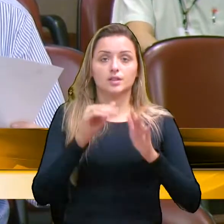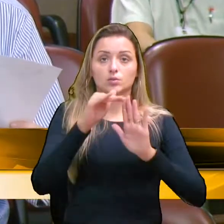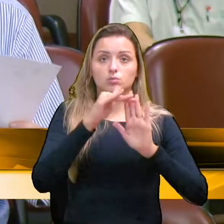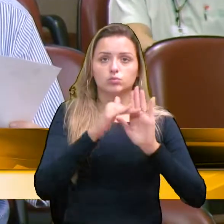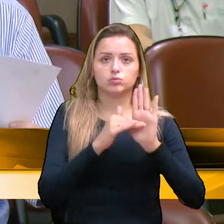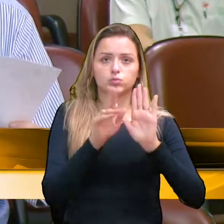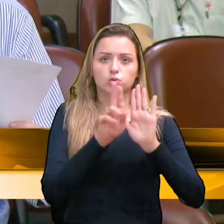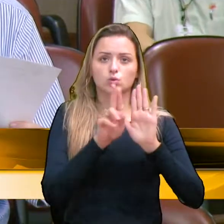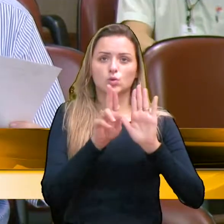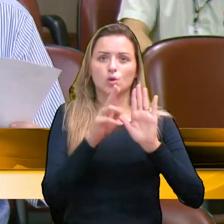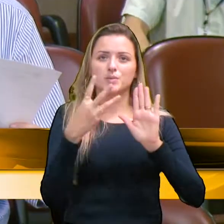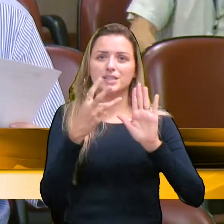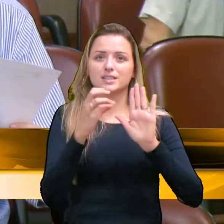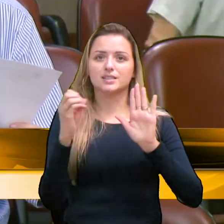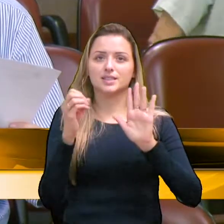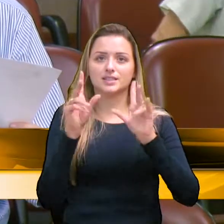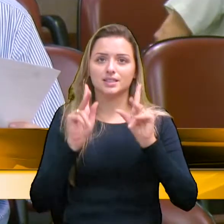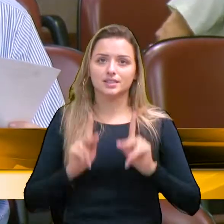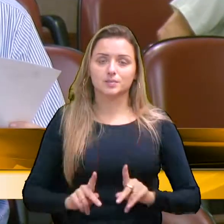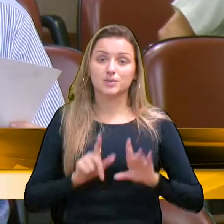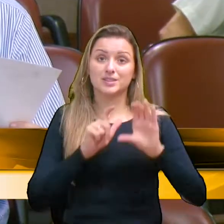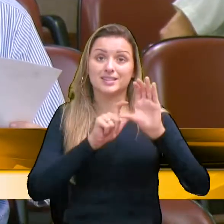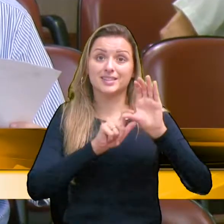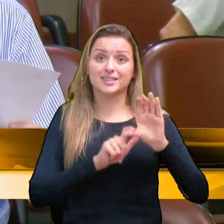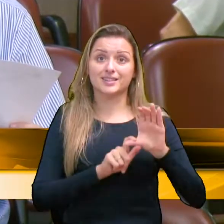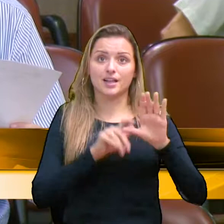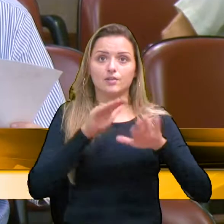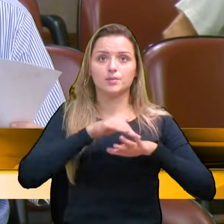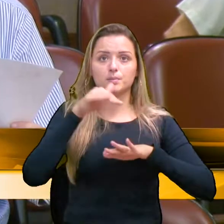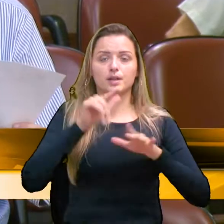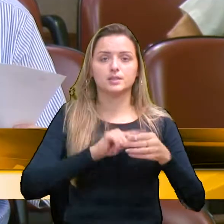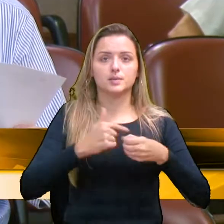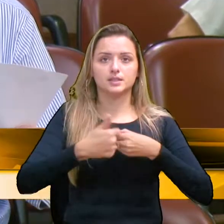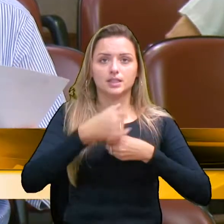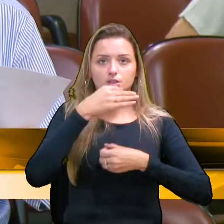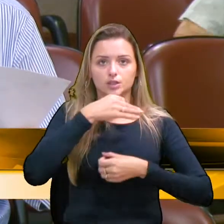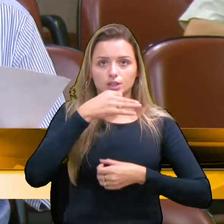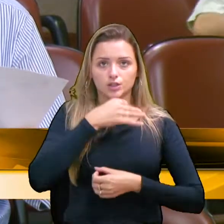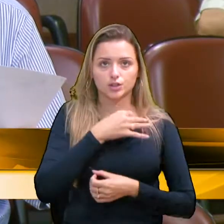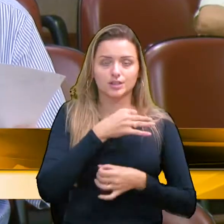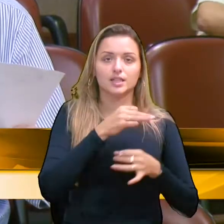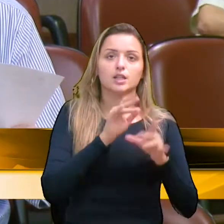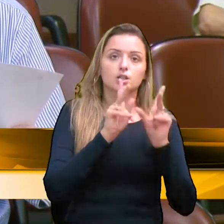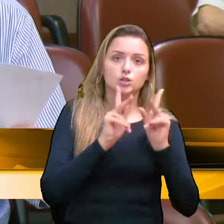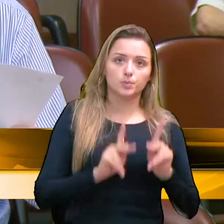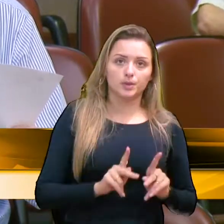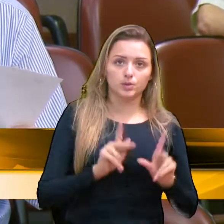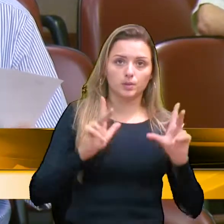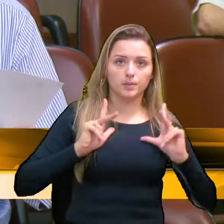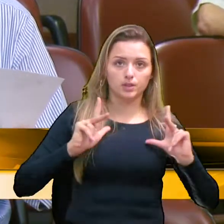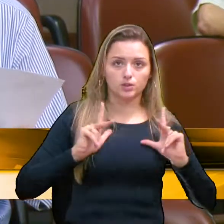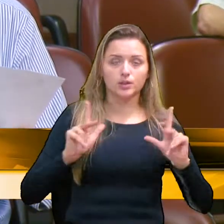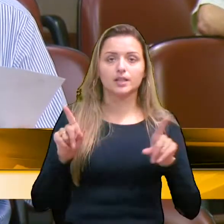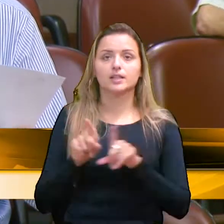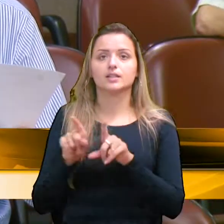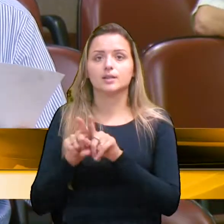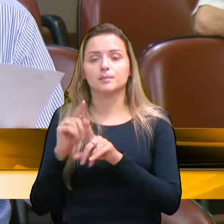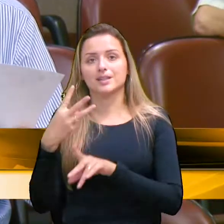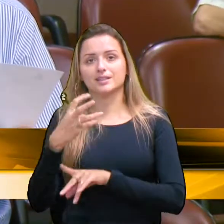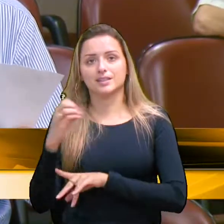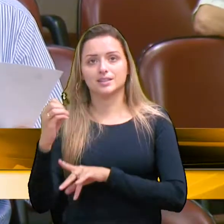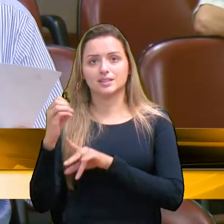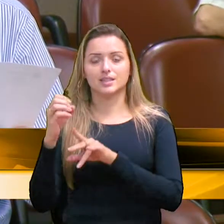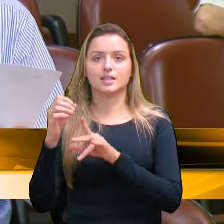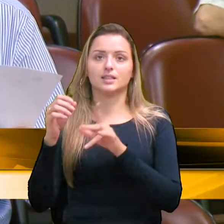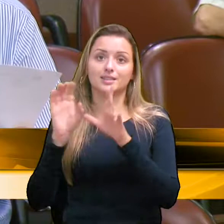300 maiores devedores da Receita Municipal pessoa física e os 300 maiores devedores pessoa jurídica em 30 de